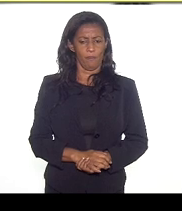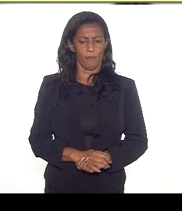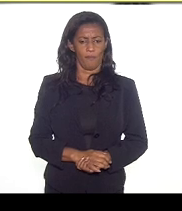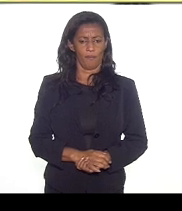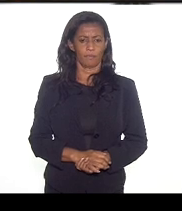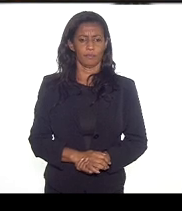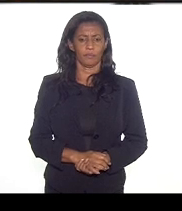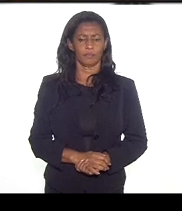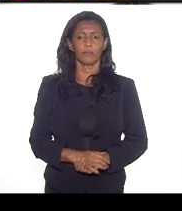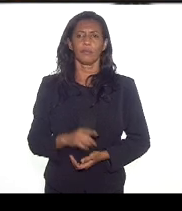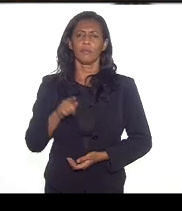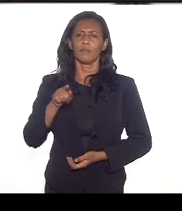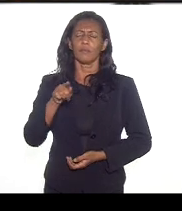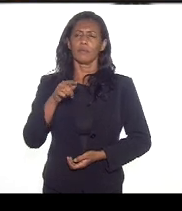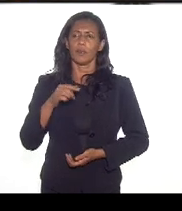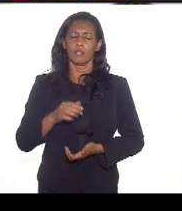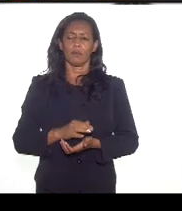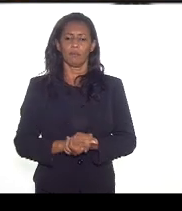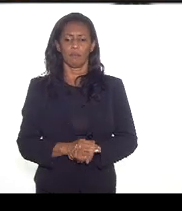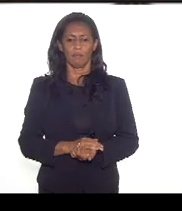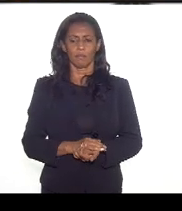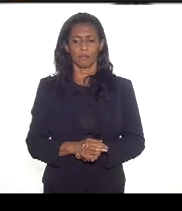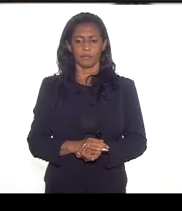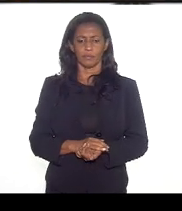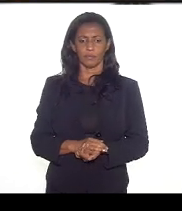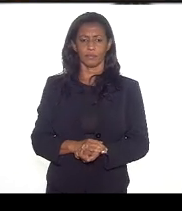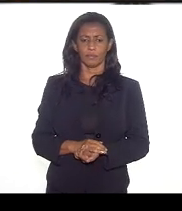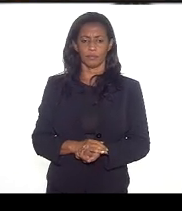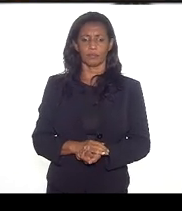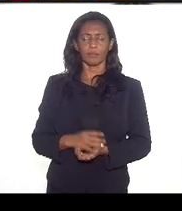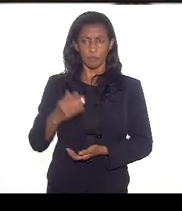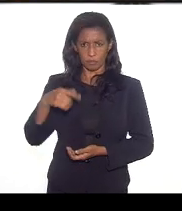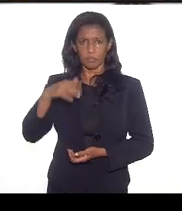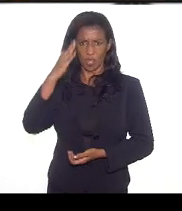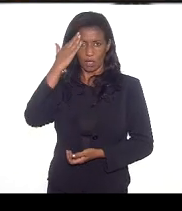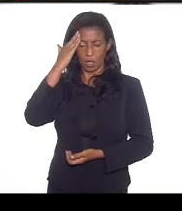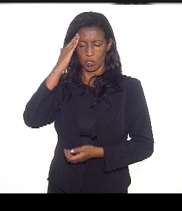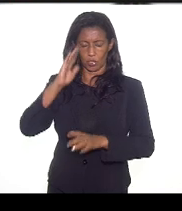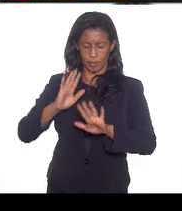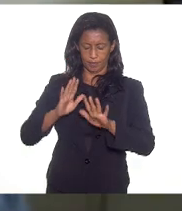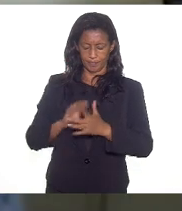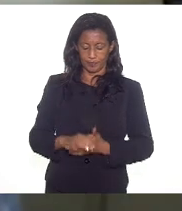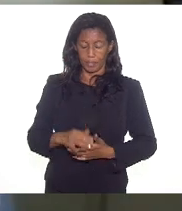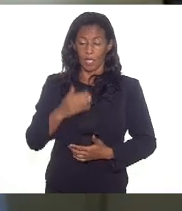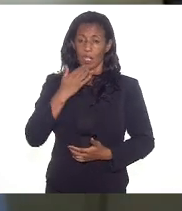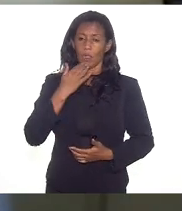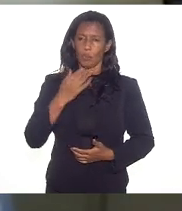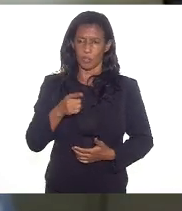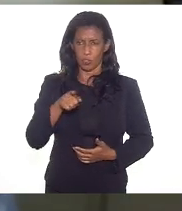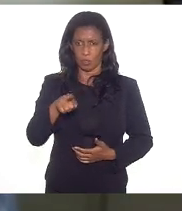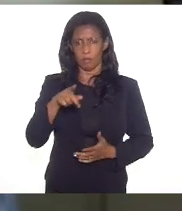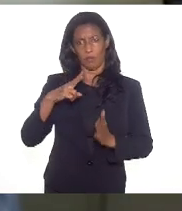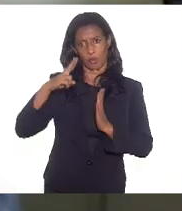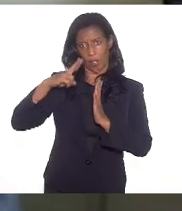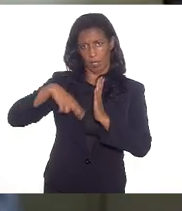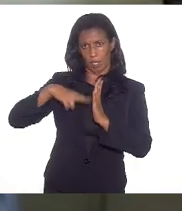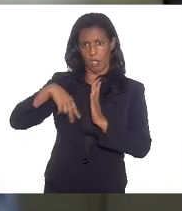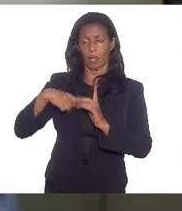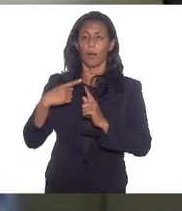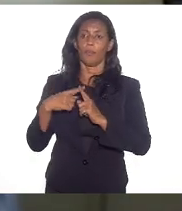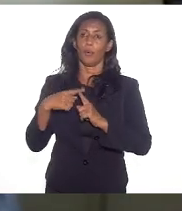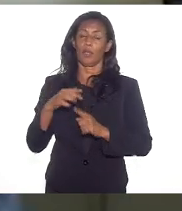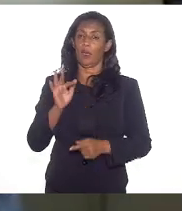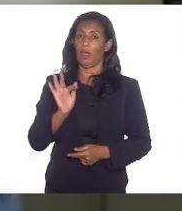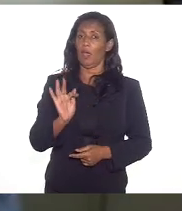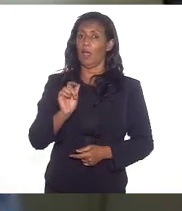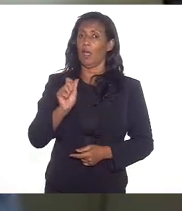Eu pedi para a senhora ler... Conseguiu? Consegui, já entendi. Eu pedi para a senhora ler que a Fazenda pode estar